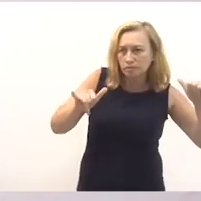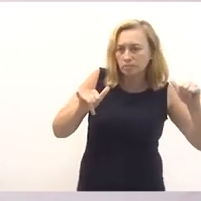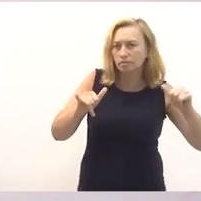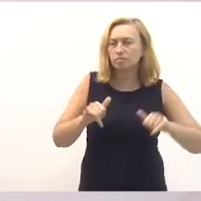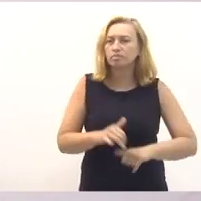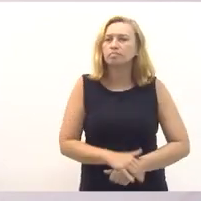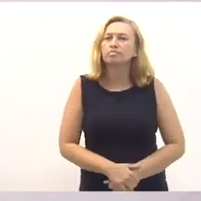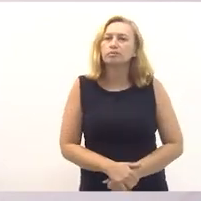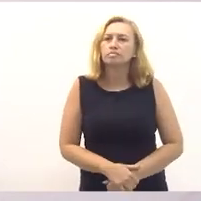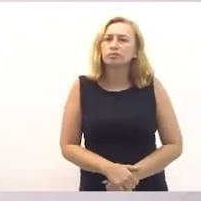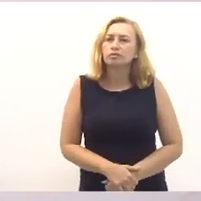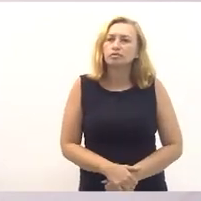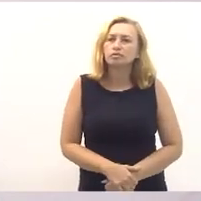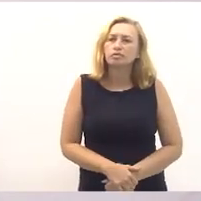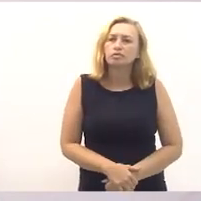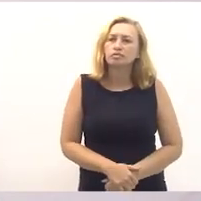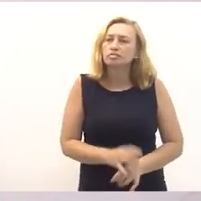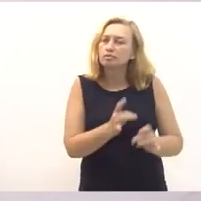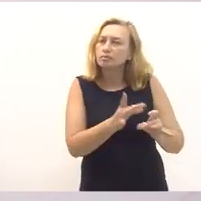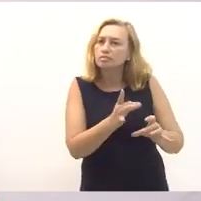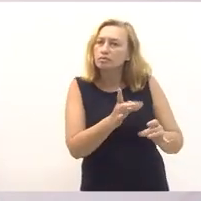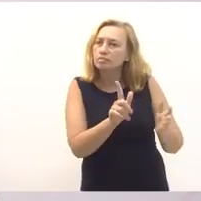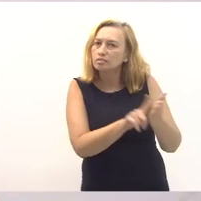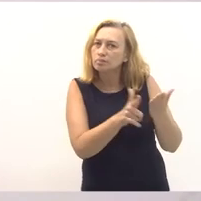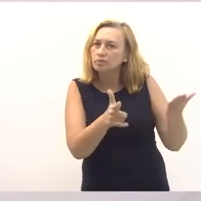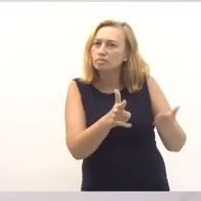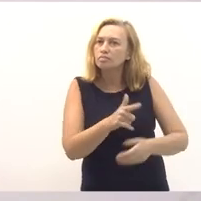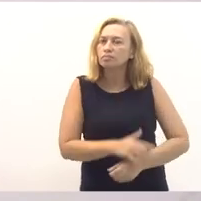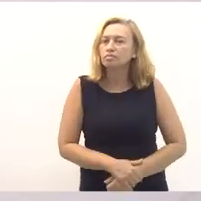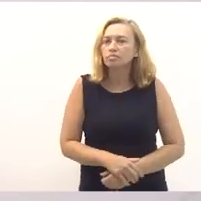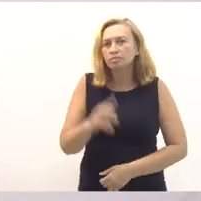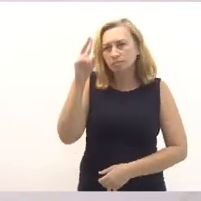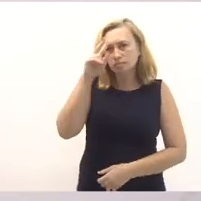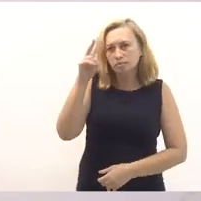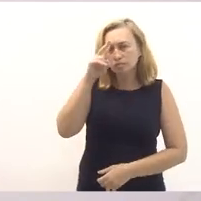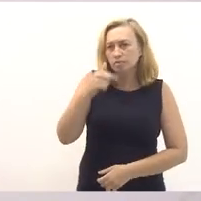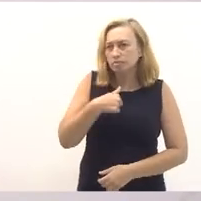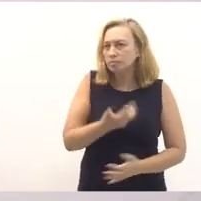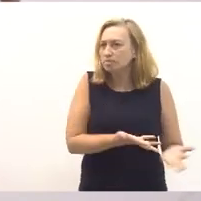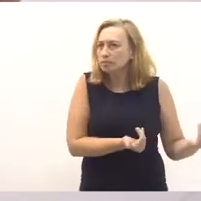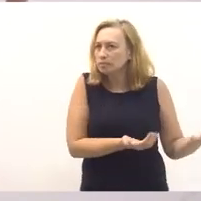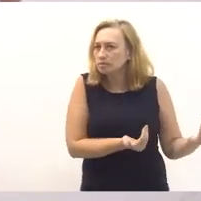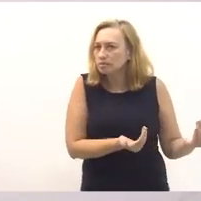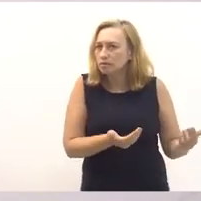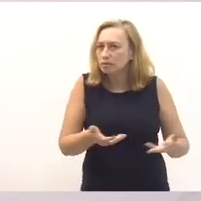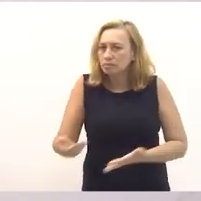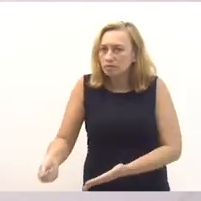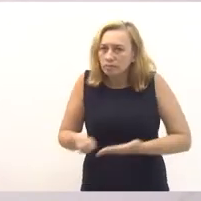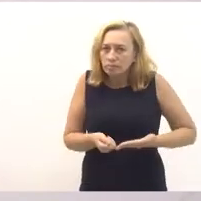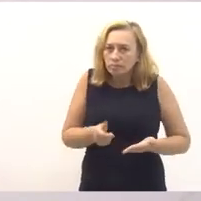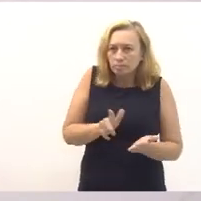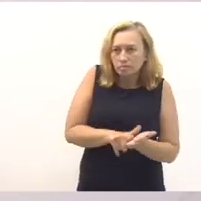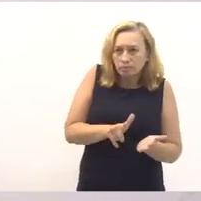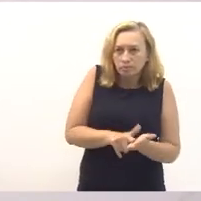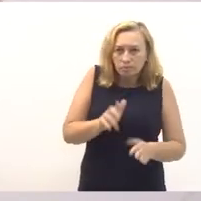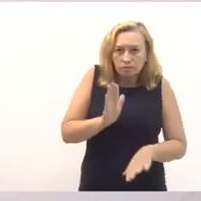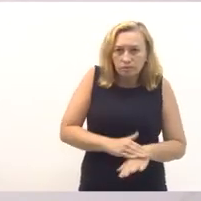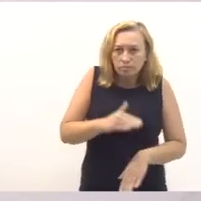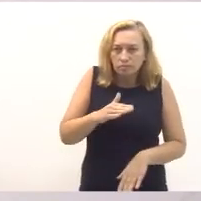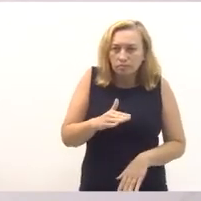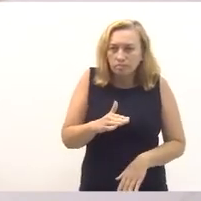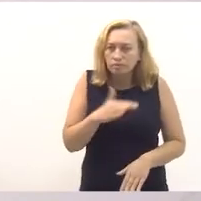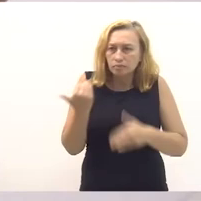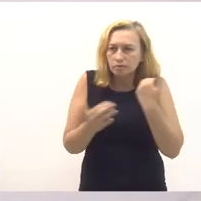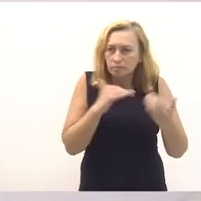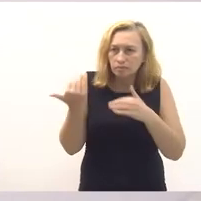ver com a publicidade tem a ver com vender jornal Eu lembro quando era bem jovem a gente pegava o jornal quanto mais sangue tinha